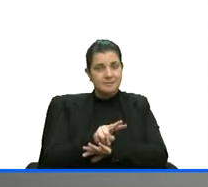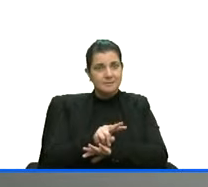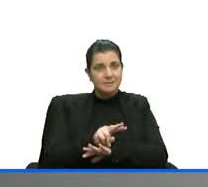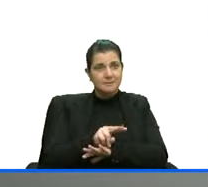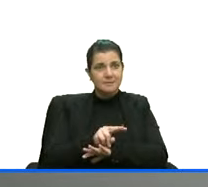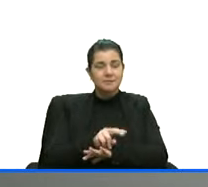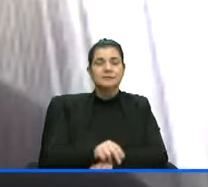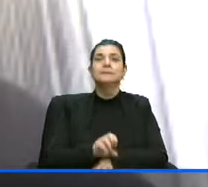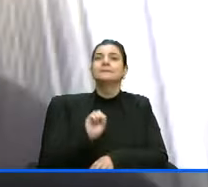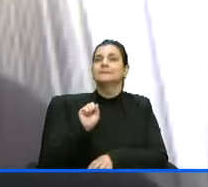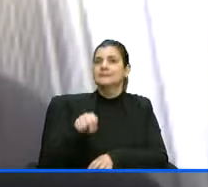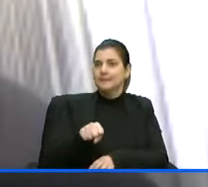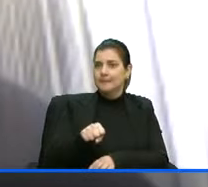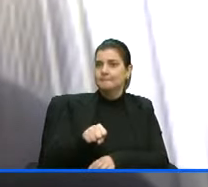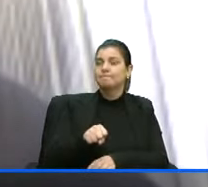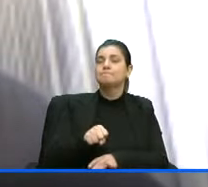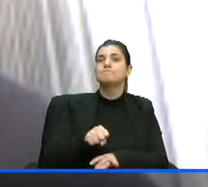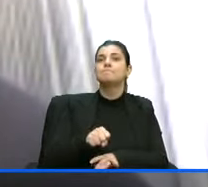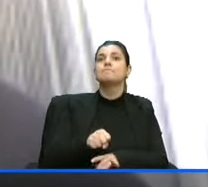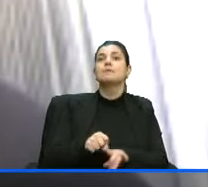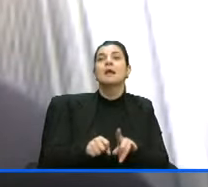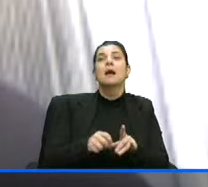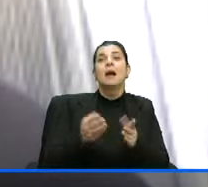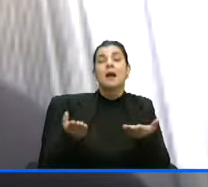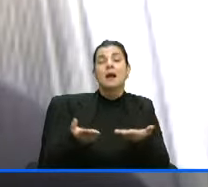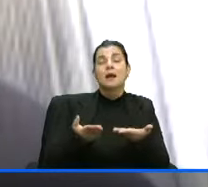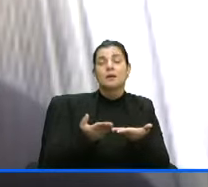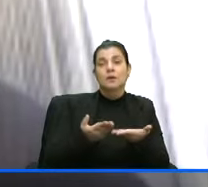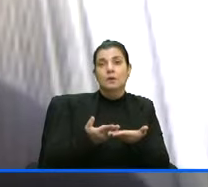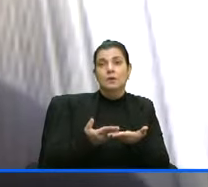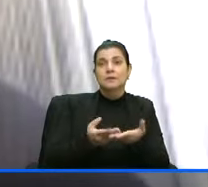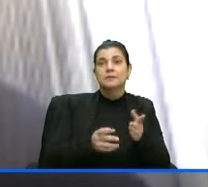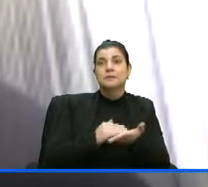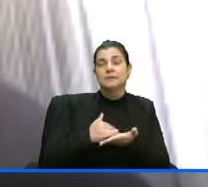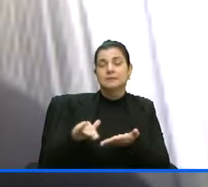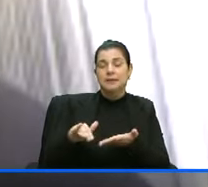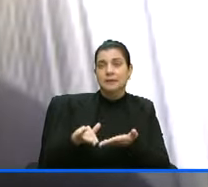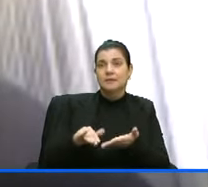foi no meio do mês agora, a secretária emitiu um ofício para todas as escolas,